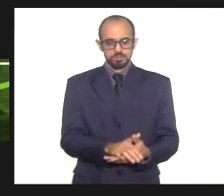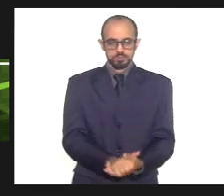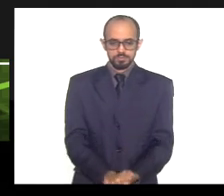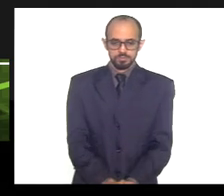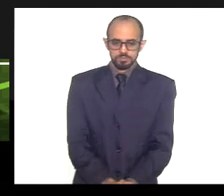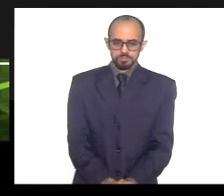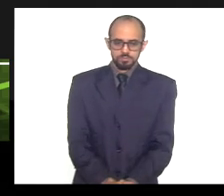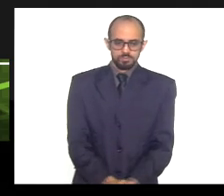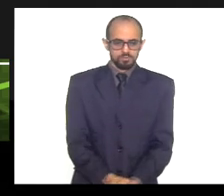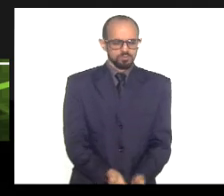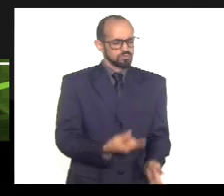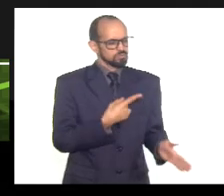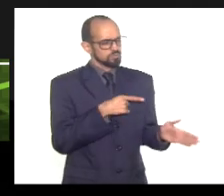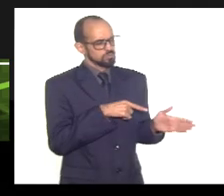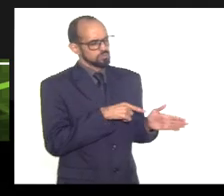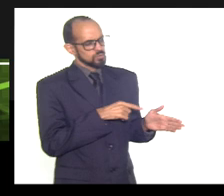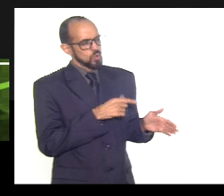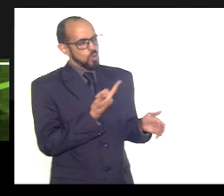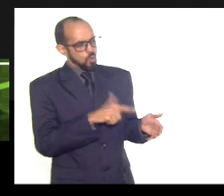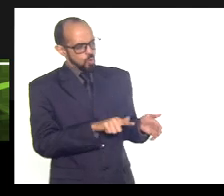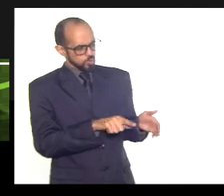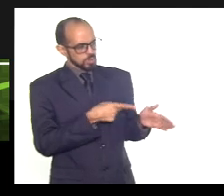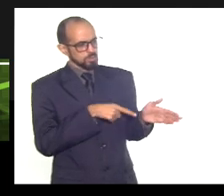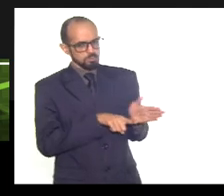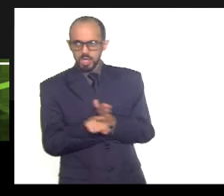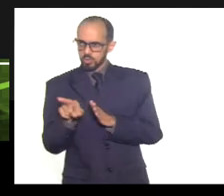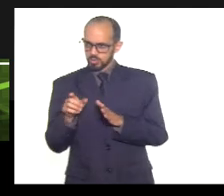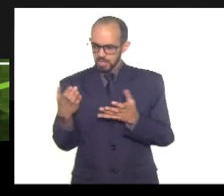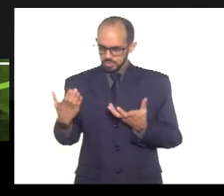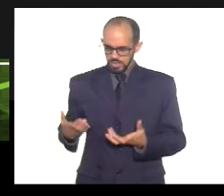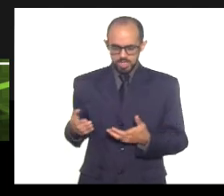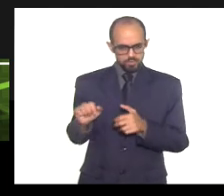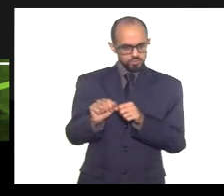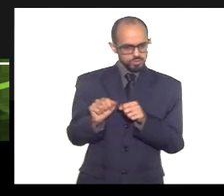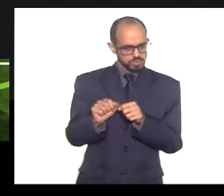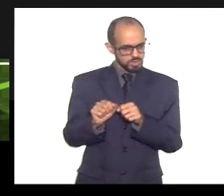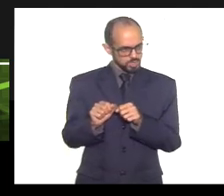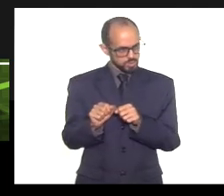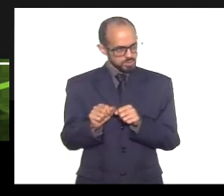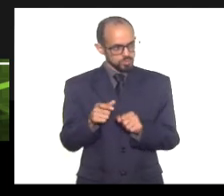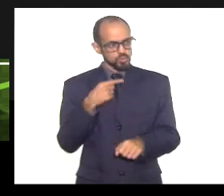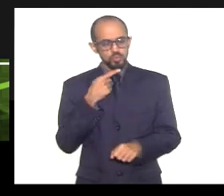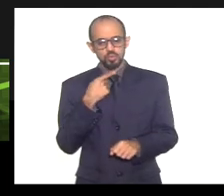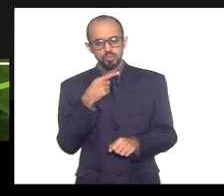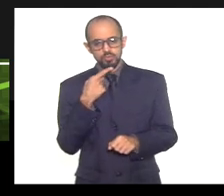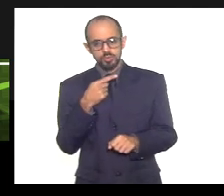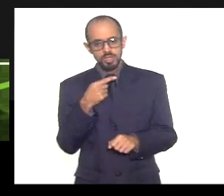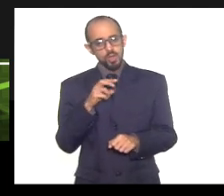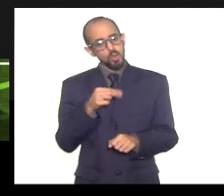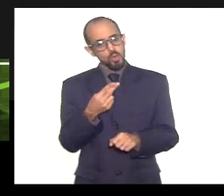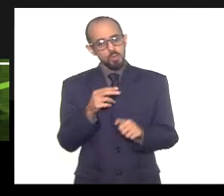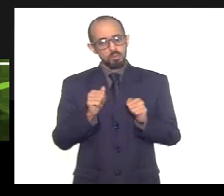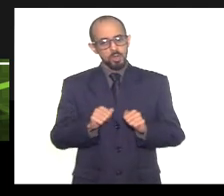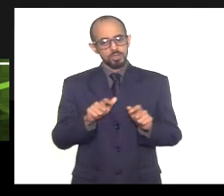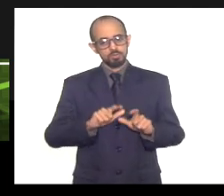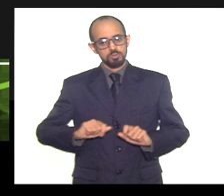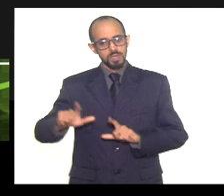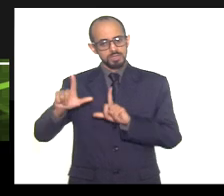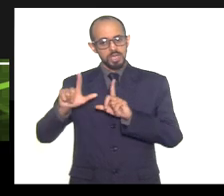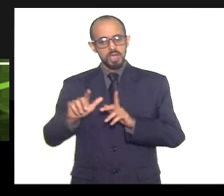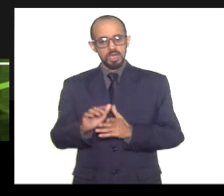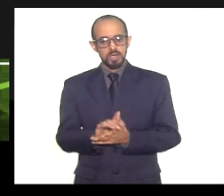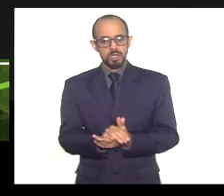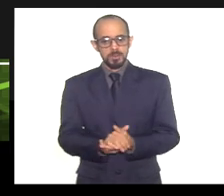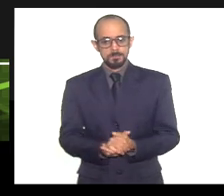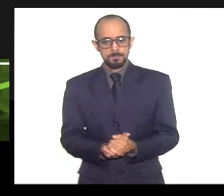Mais alguém deseja aí nessa primeira fase levantar mais alguma questão para a gente passar para o total? Deputado